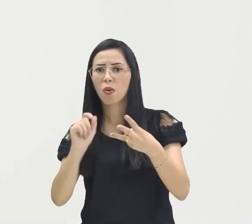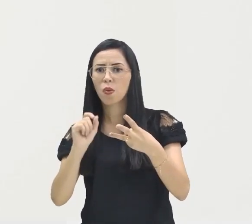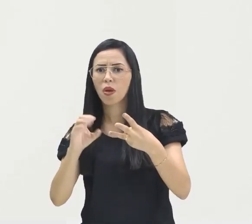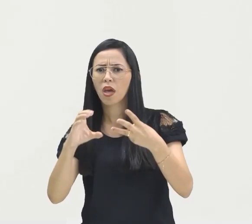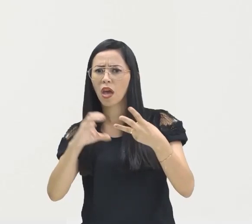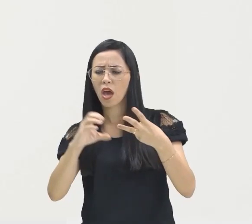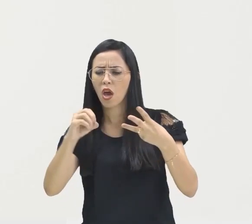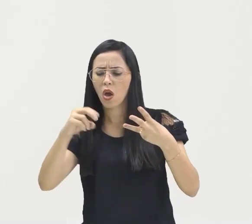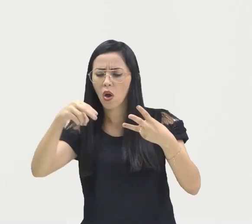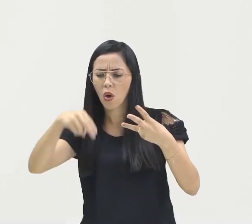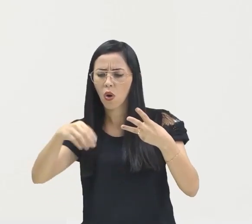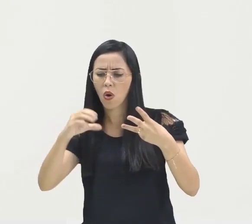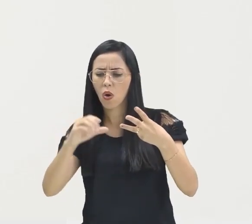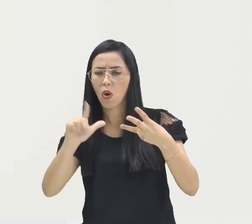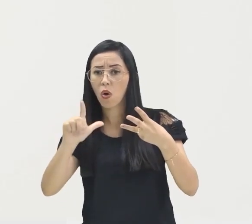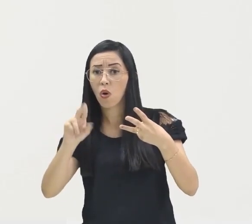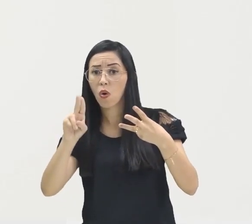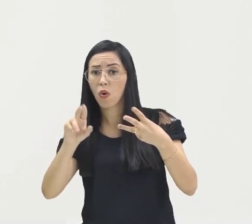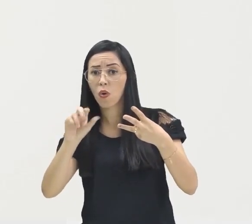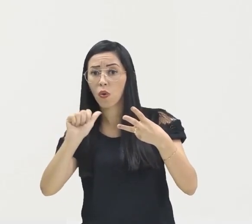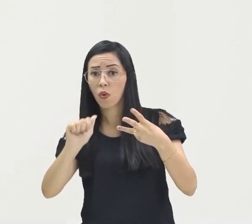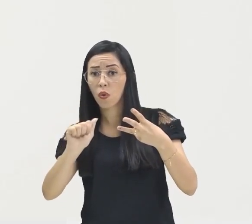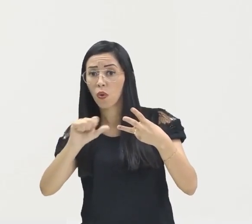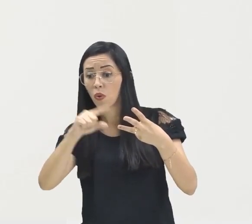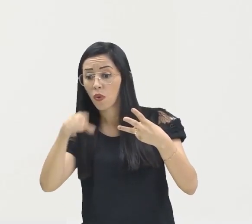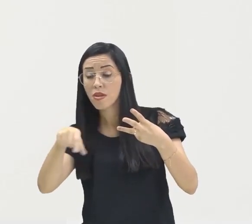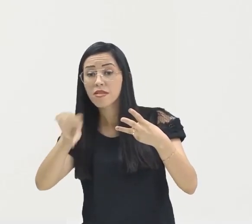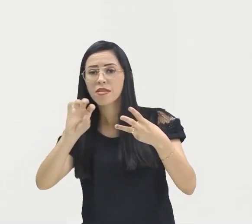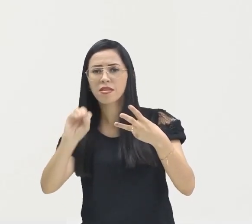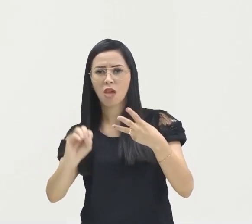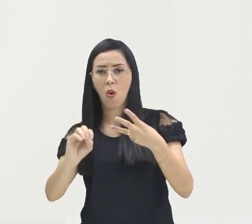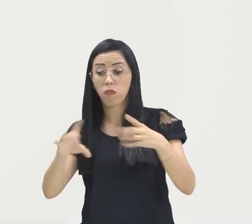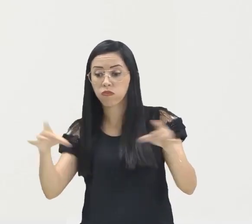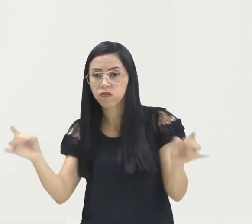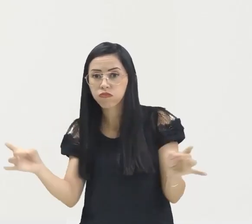último parágrafo que a gente viu da reportagem, fala